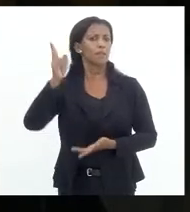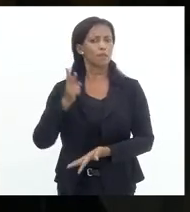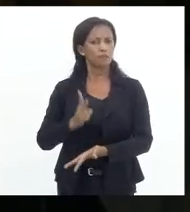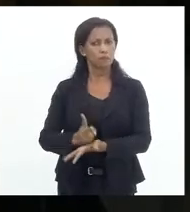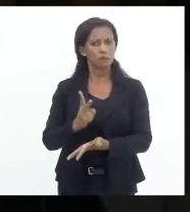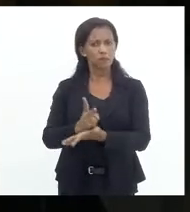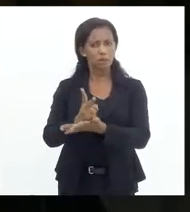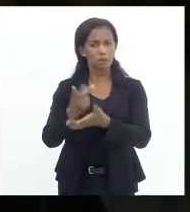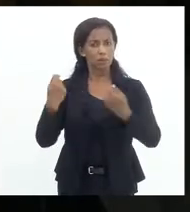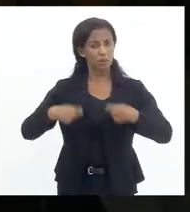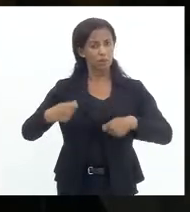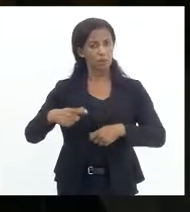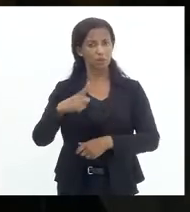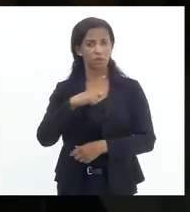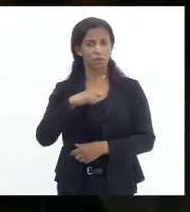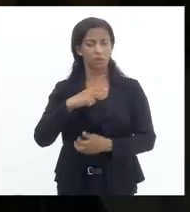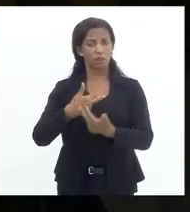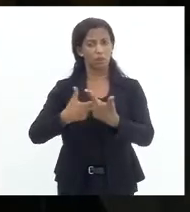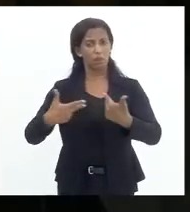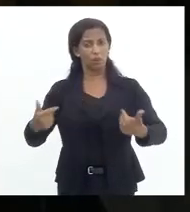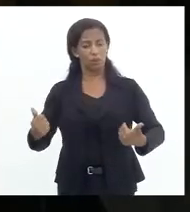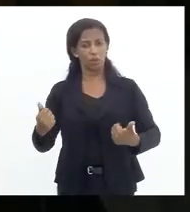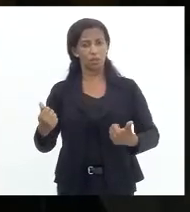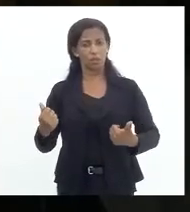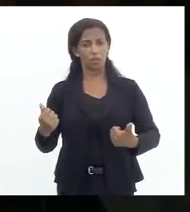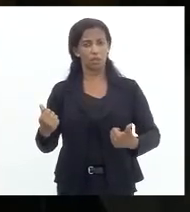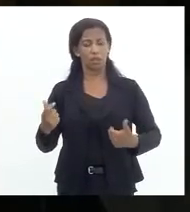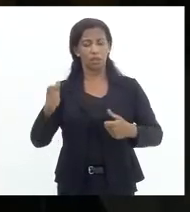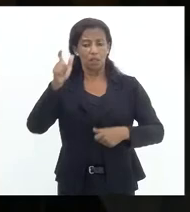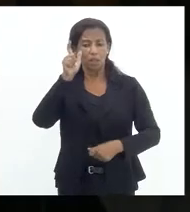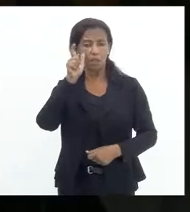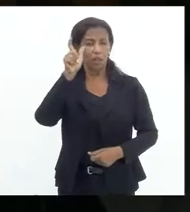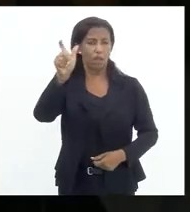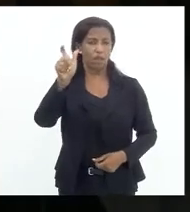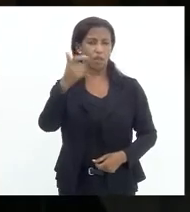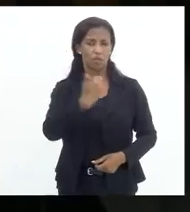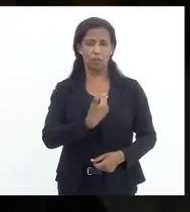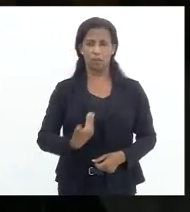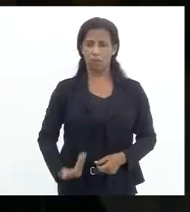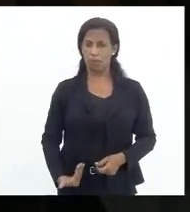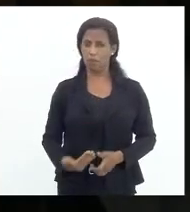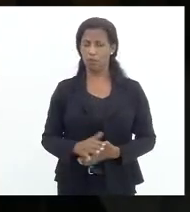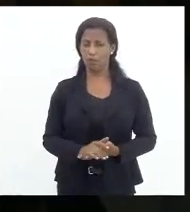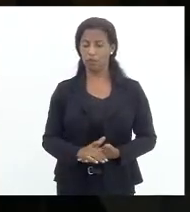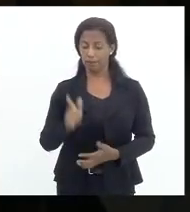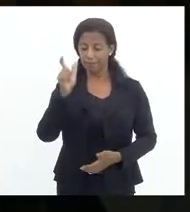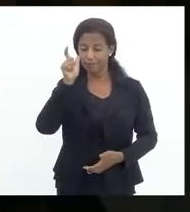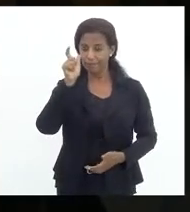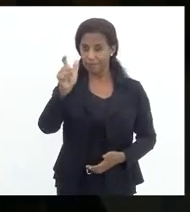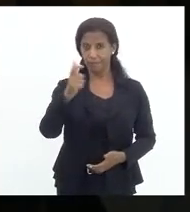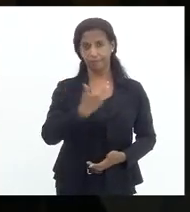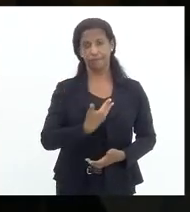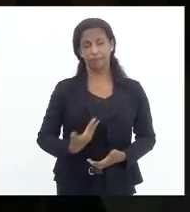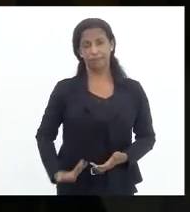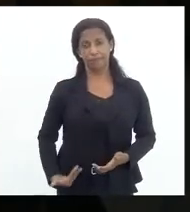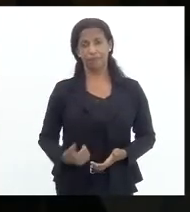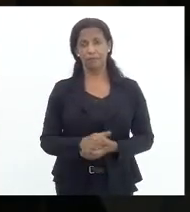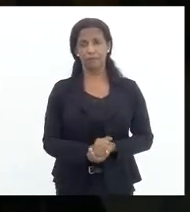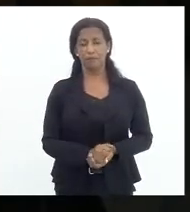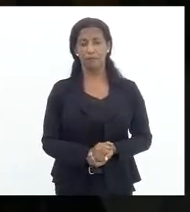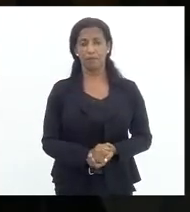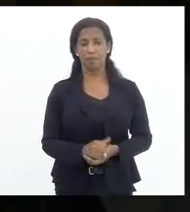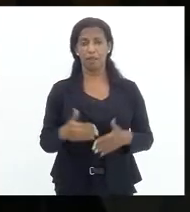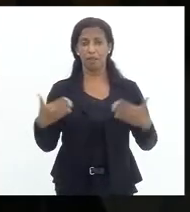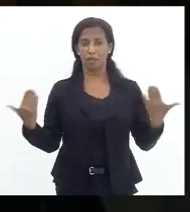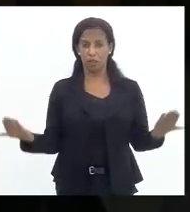sempre que deve ser uma coisa chamada interesse público interesse público e